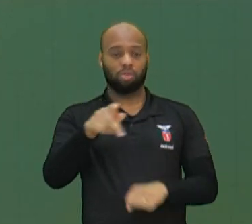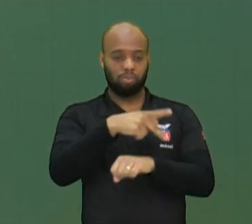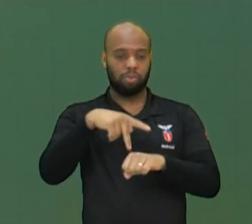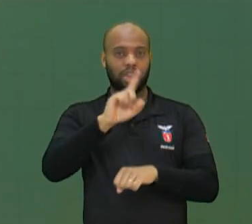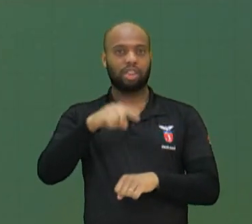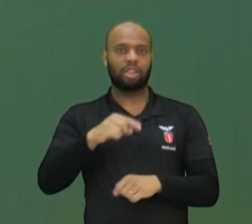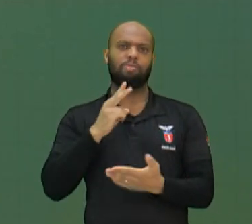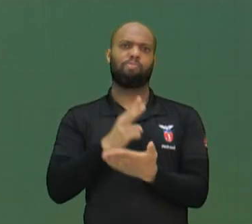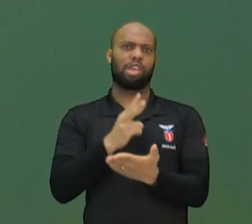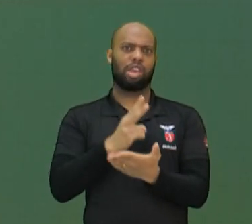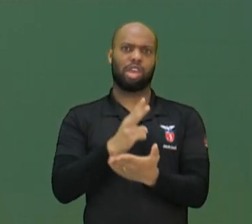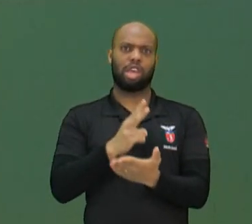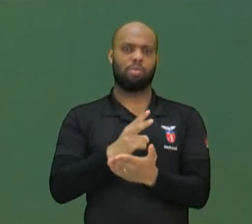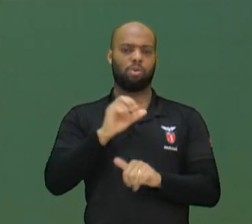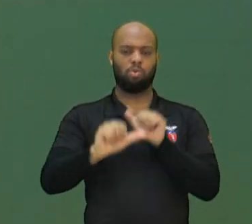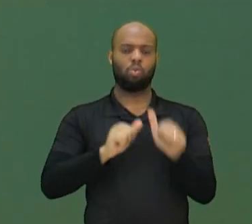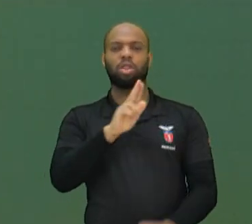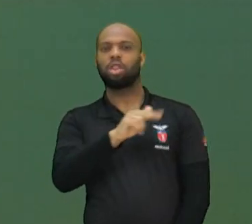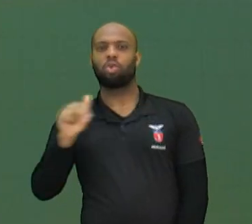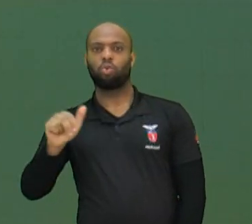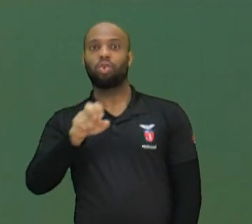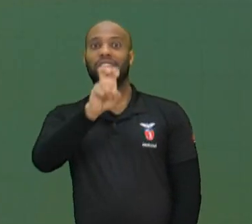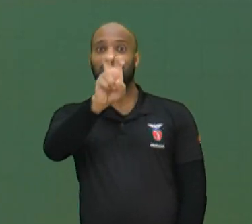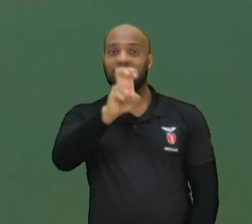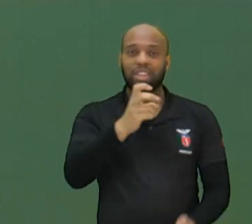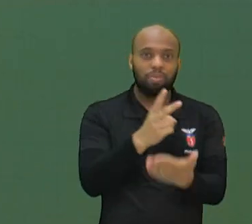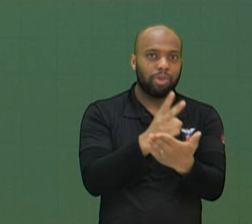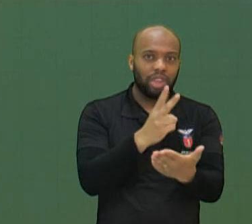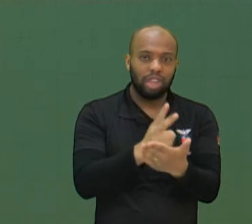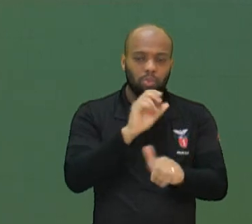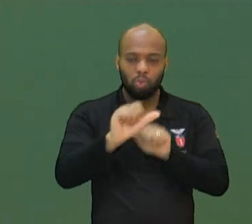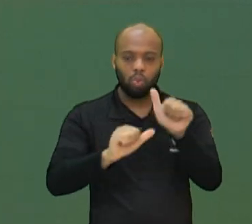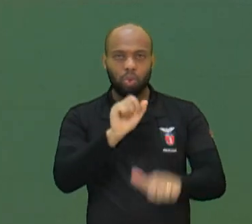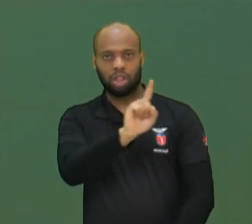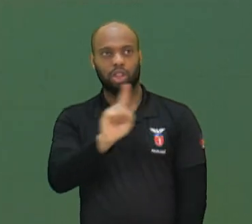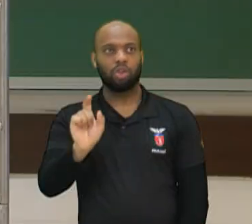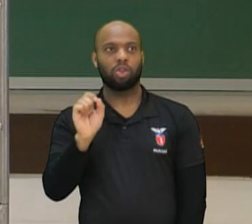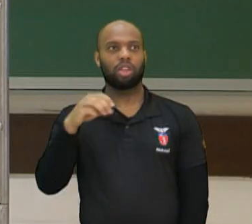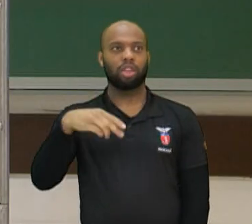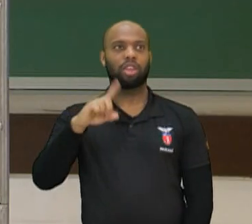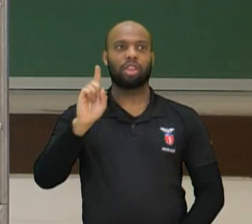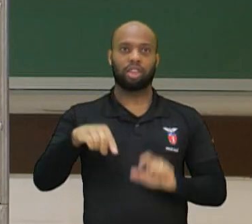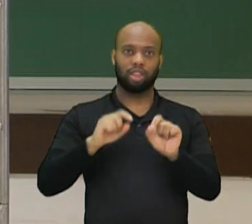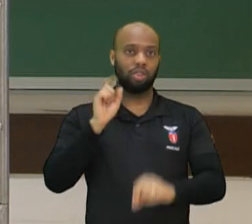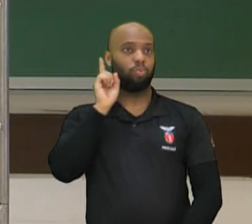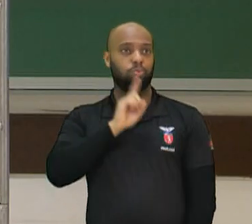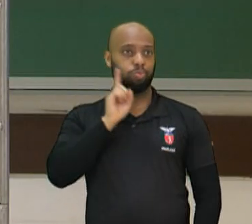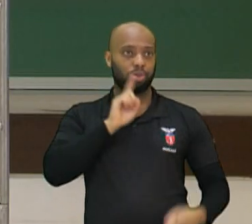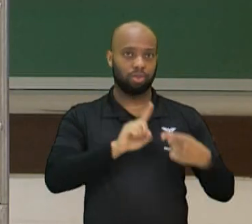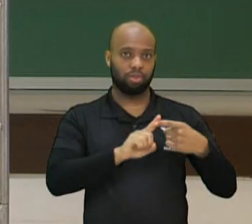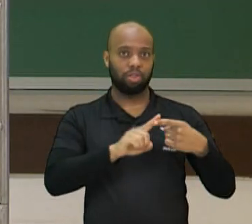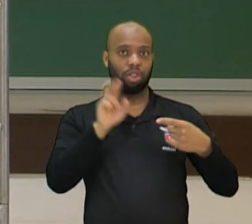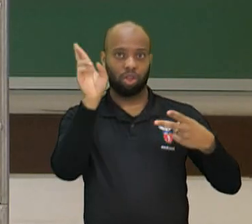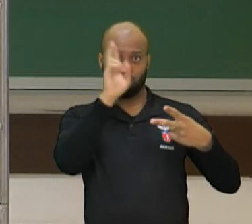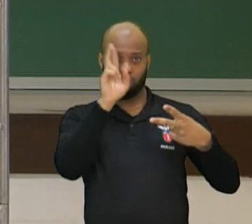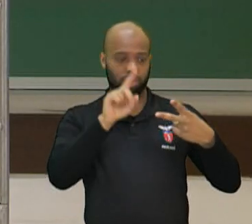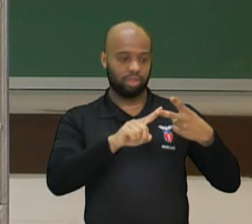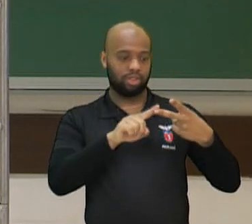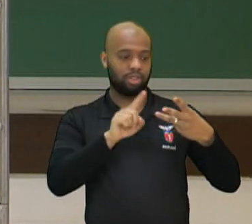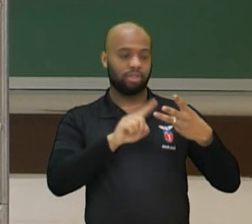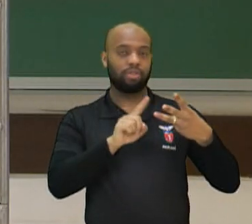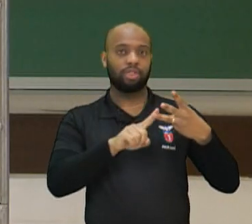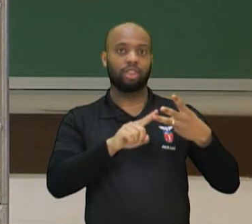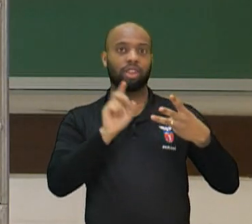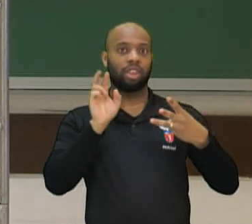membros permanentes. Esses 5 membros permanentes, que são Estados Unidos, Rússia, Reino